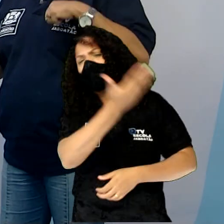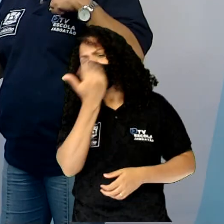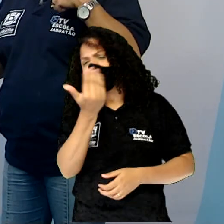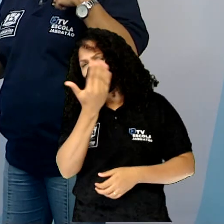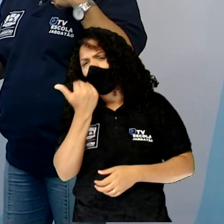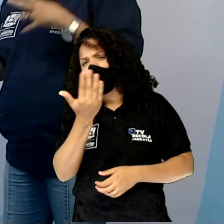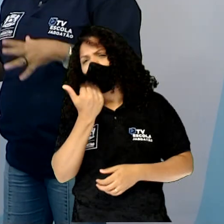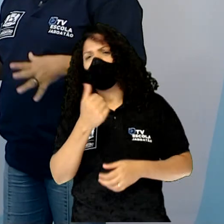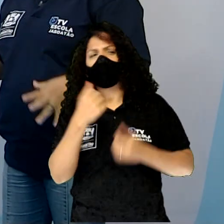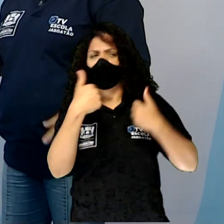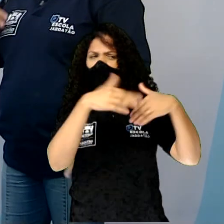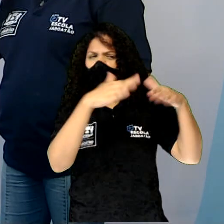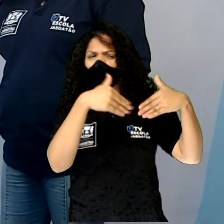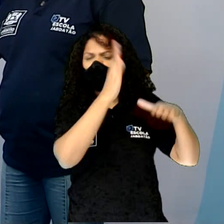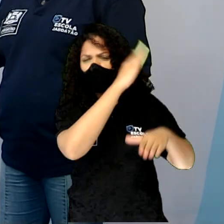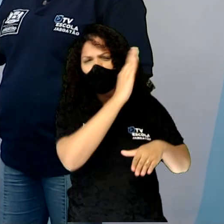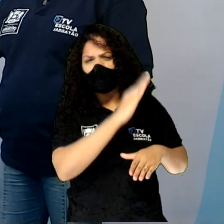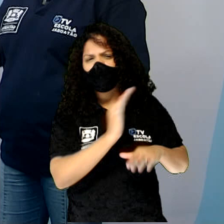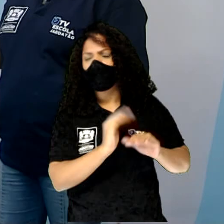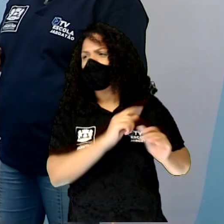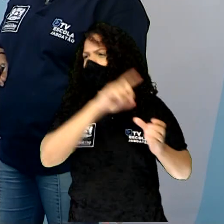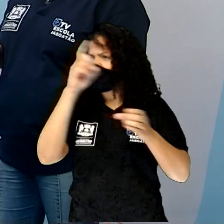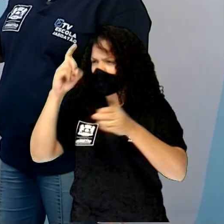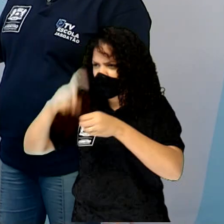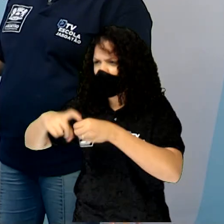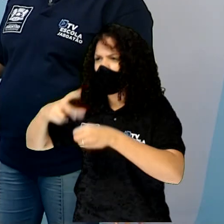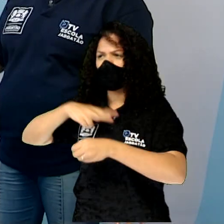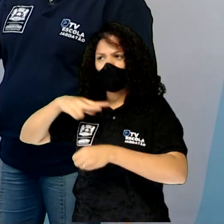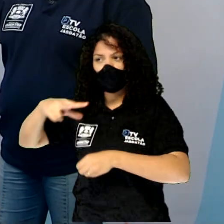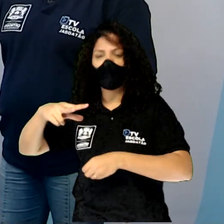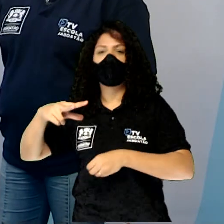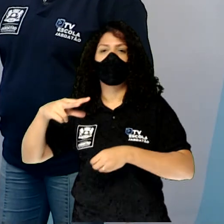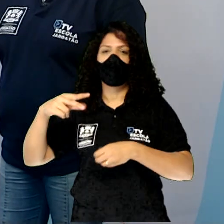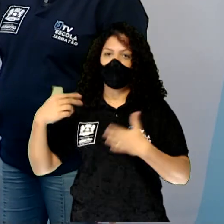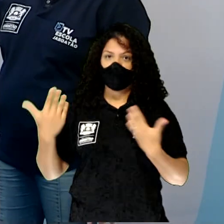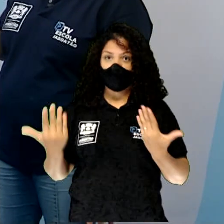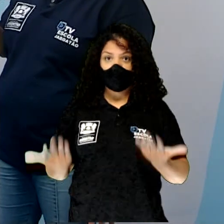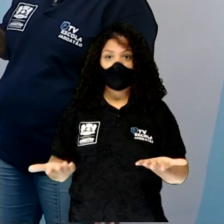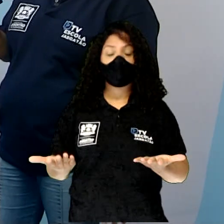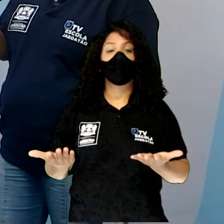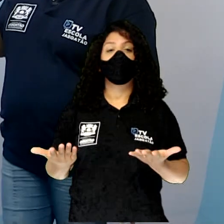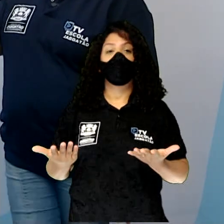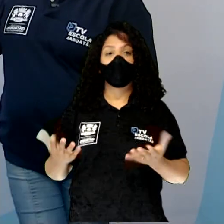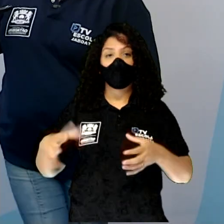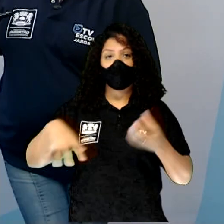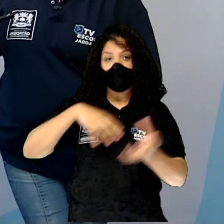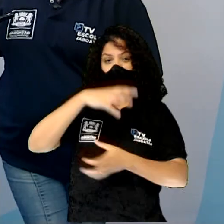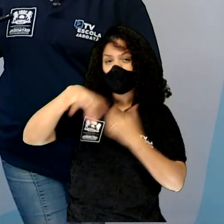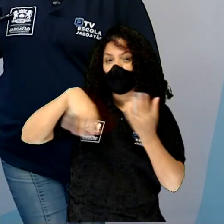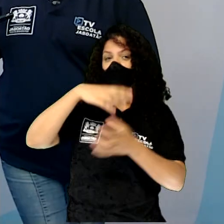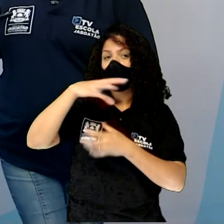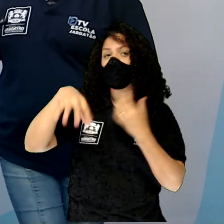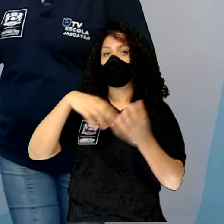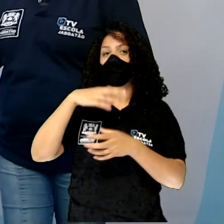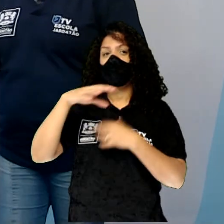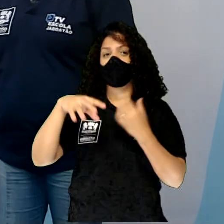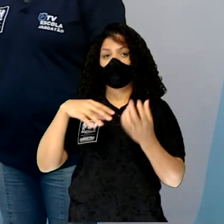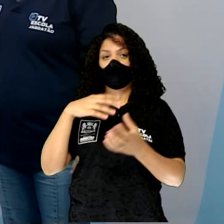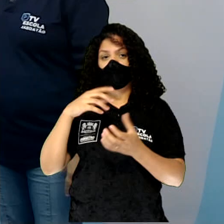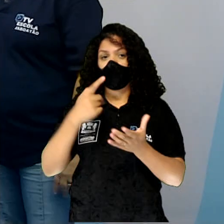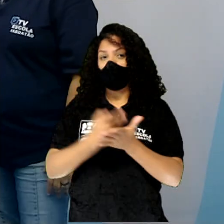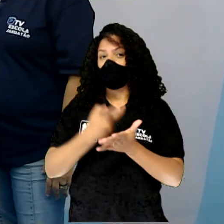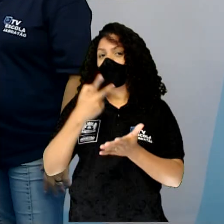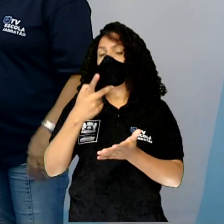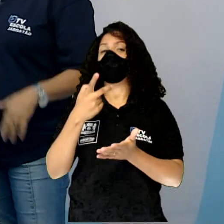o Brasil aí, etc e tal, que a gente vai ver daqui a pouco. Então, com essa Revolução Liberal do Porto, Dom